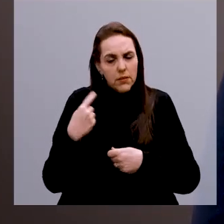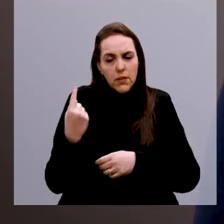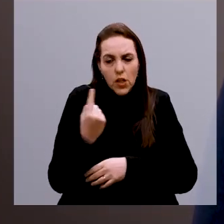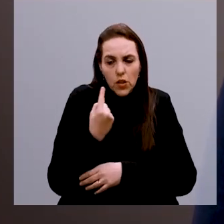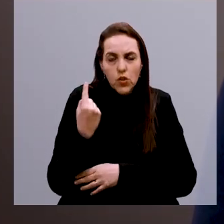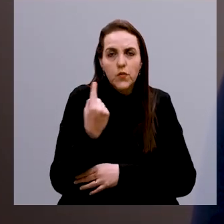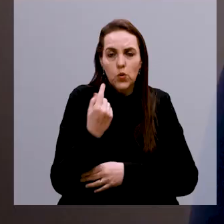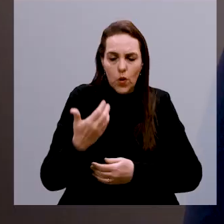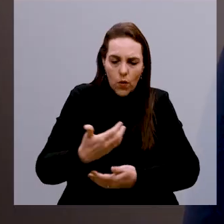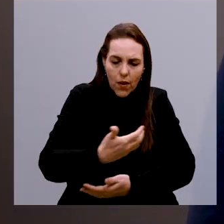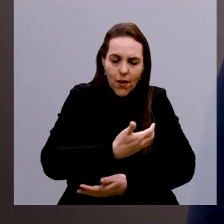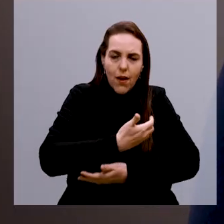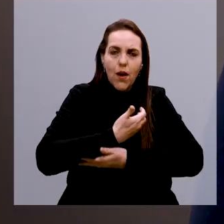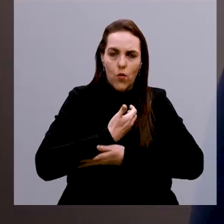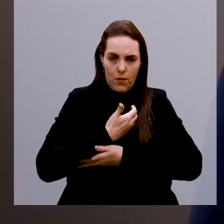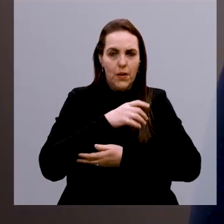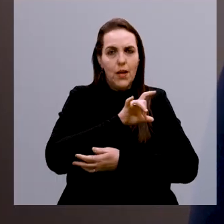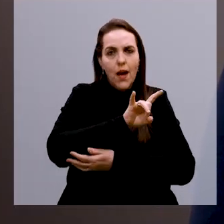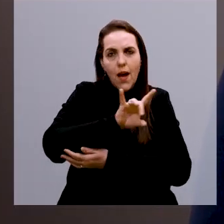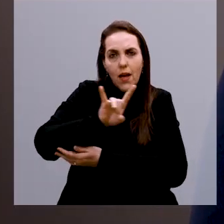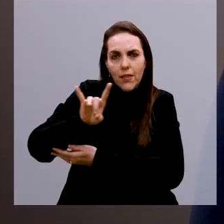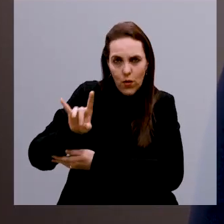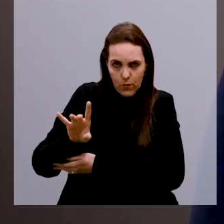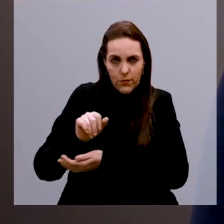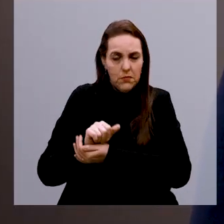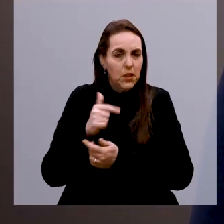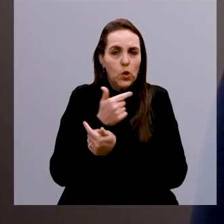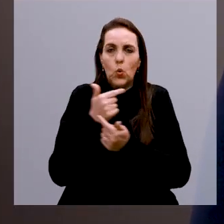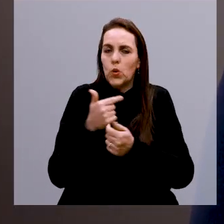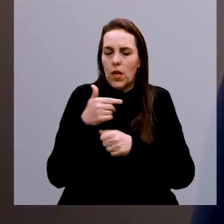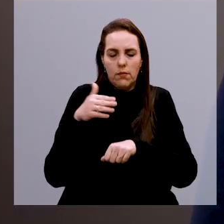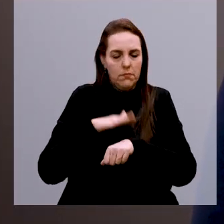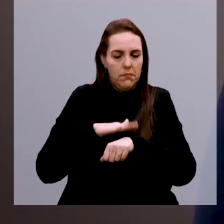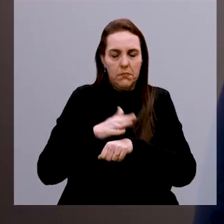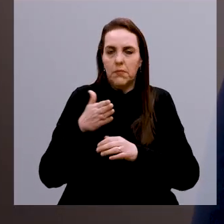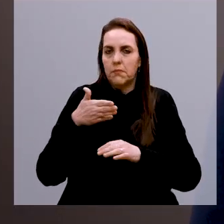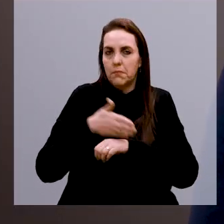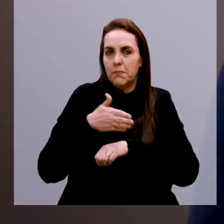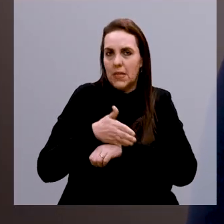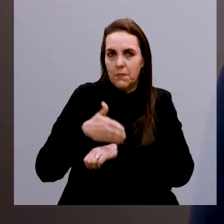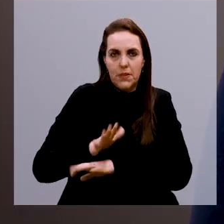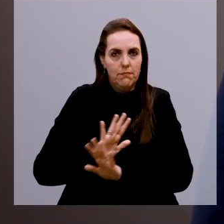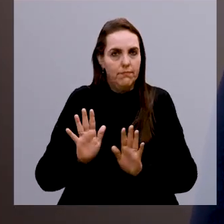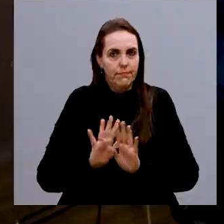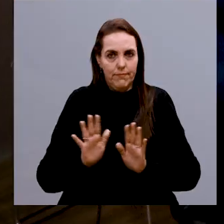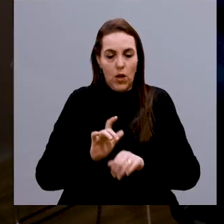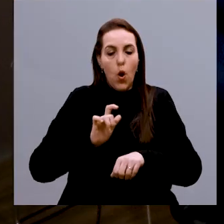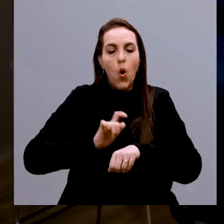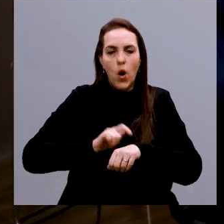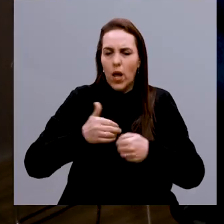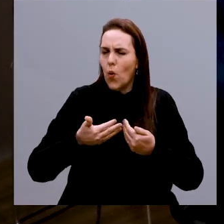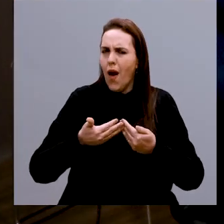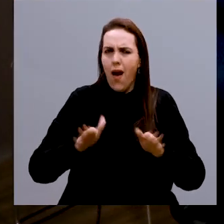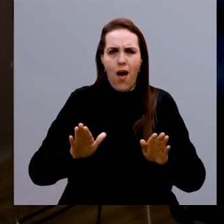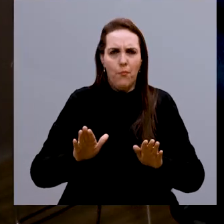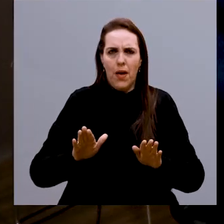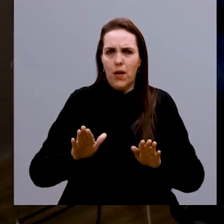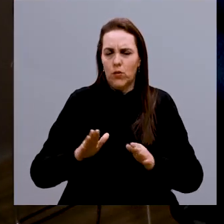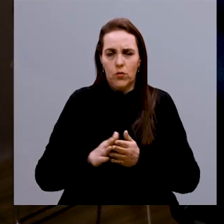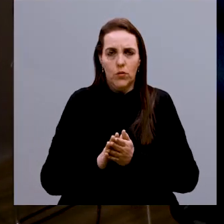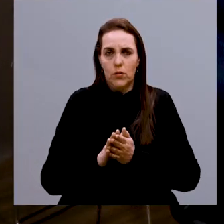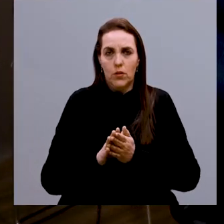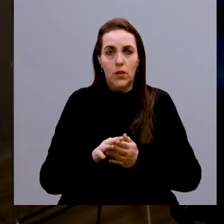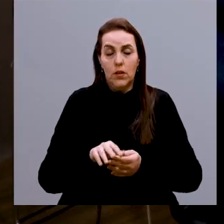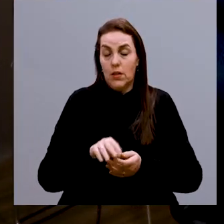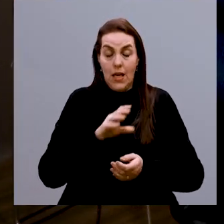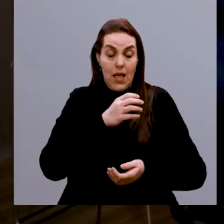precisa individualizar e fazer o acolhimento delas individual. Então, não tem período, por isso que eu volto a frisar que a gente tem um horário ele aberto de